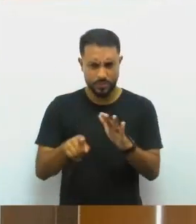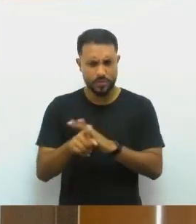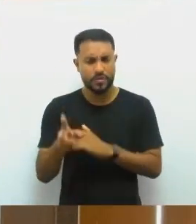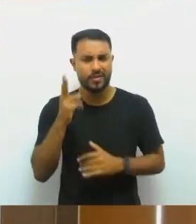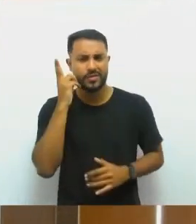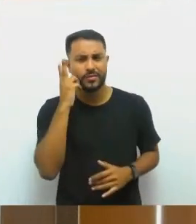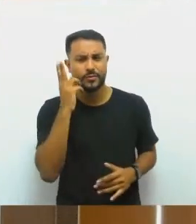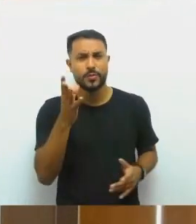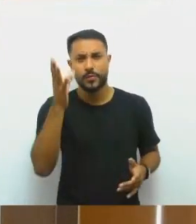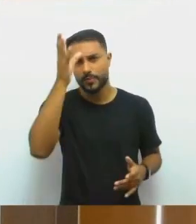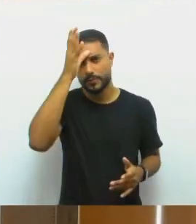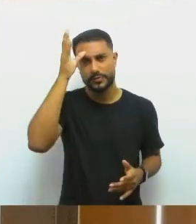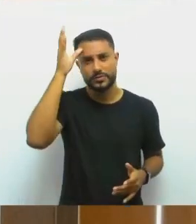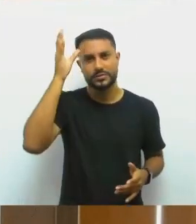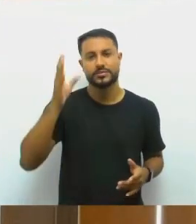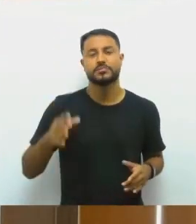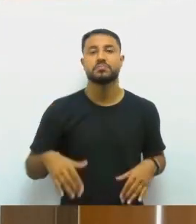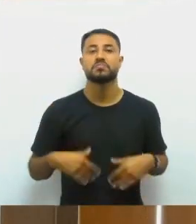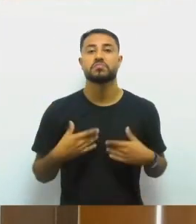para o próximo mandato?